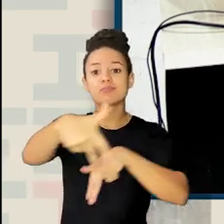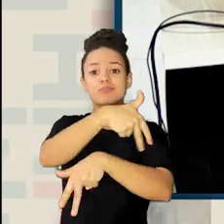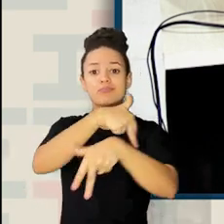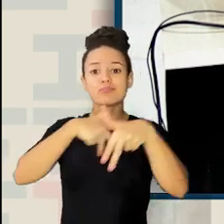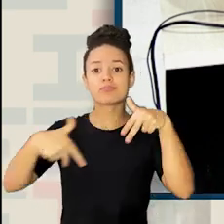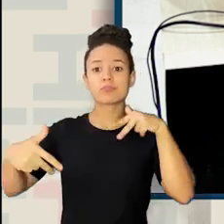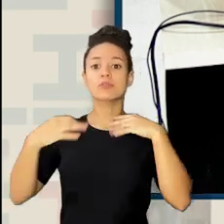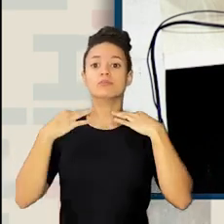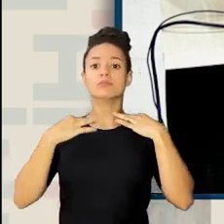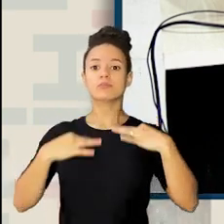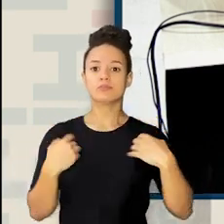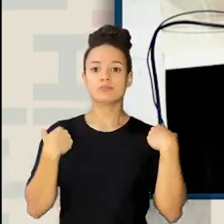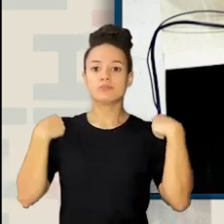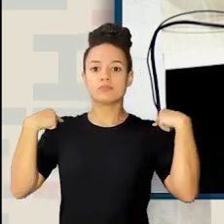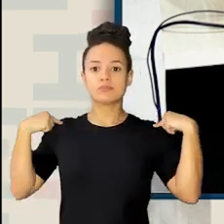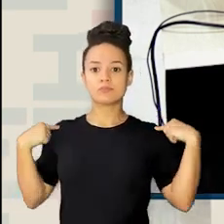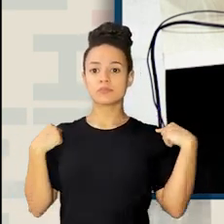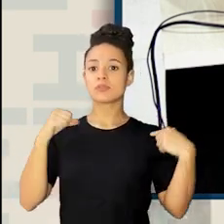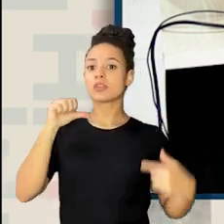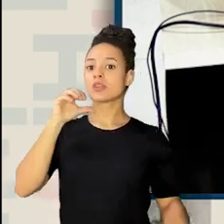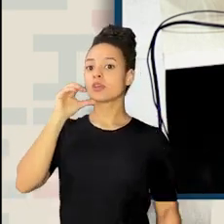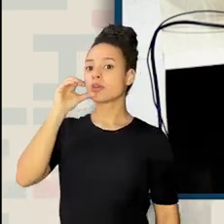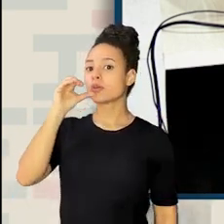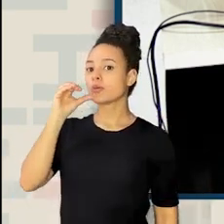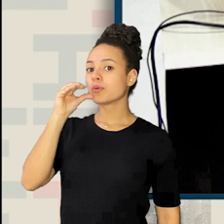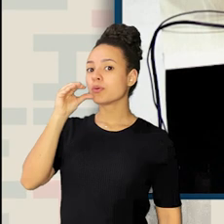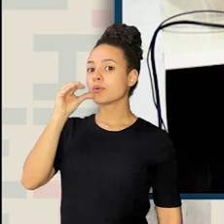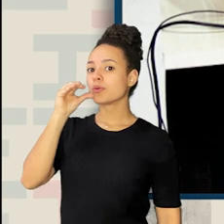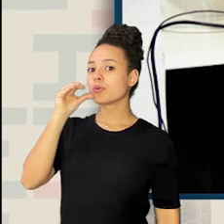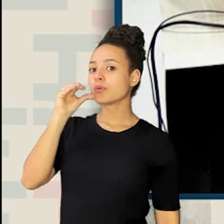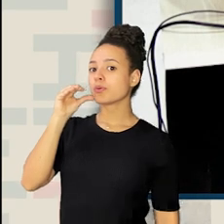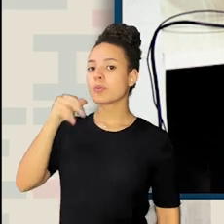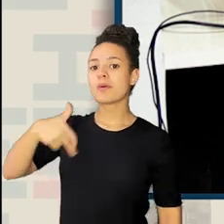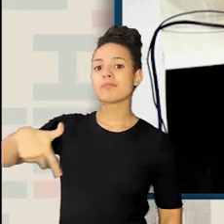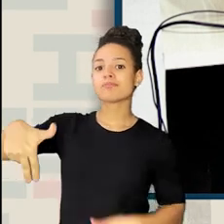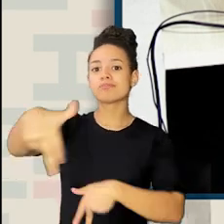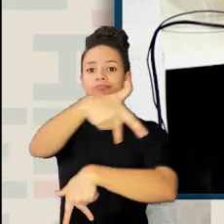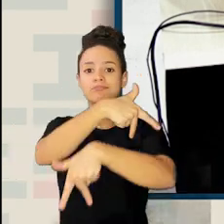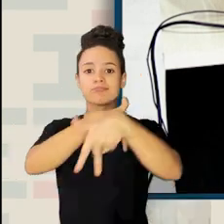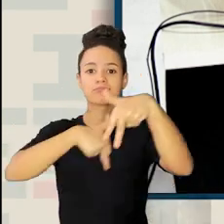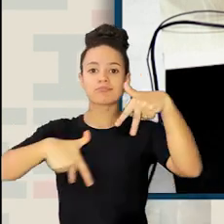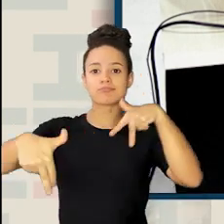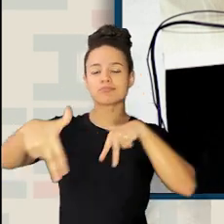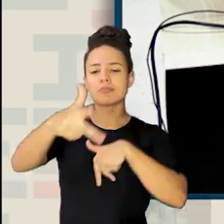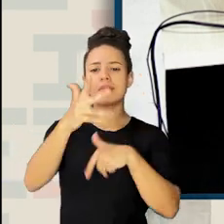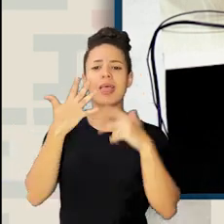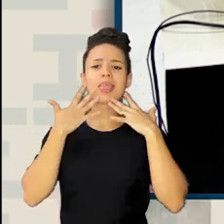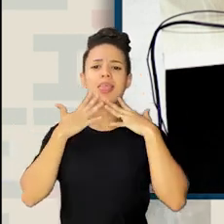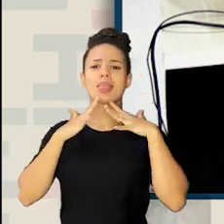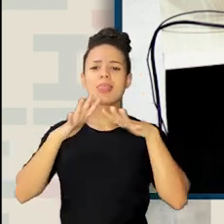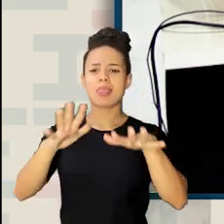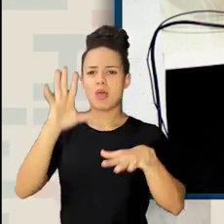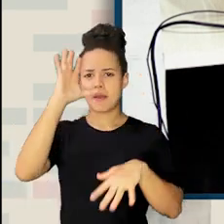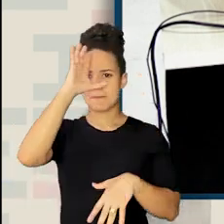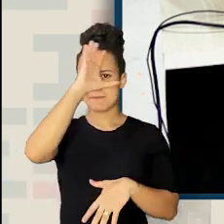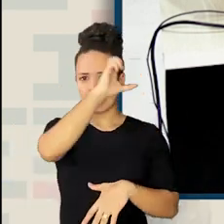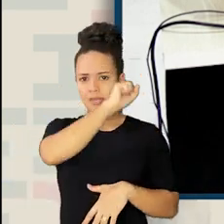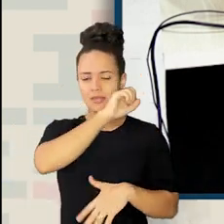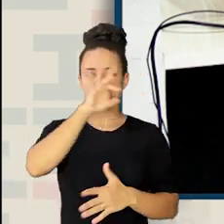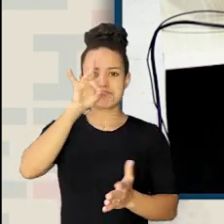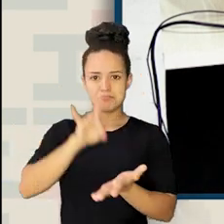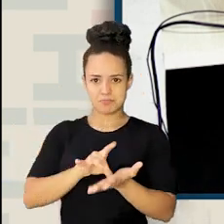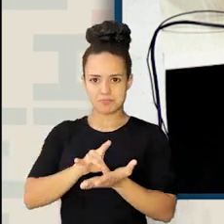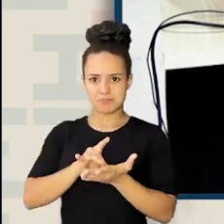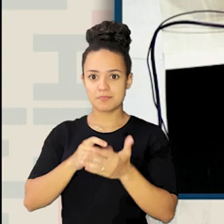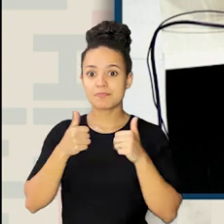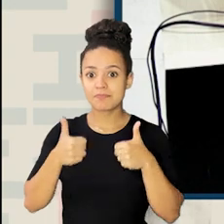essa postura? Vamos ver se a gente consegue dar uma voltinha aqui para naturalizar bem esse movimento, esse ponto de